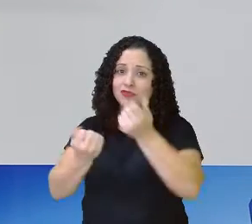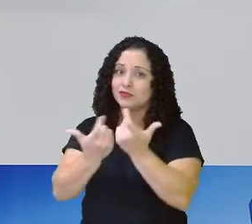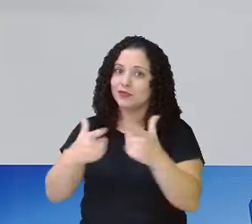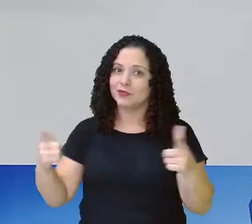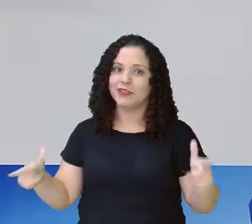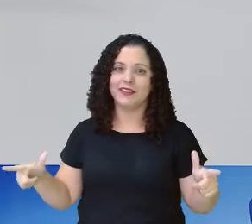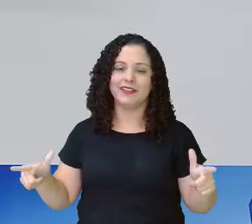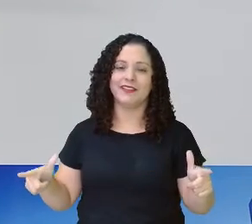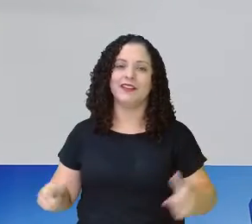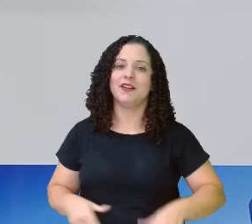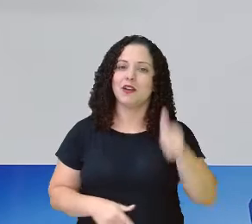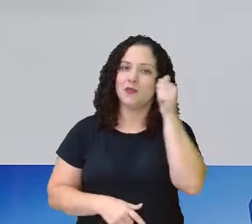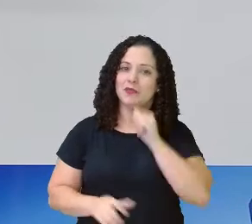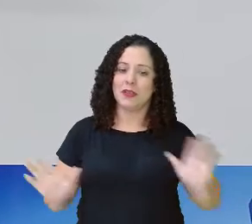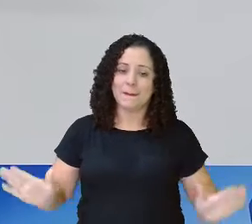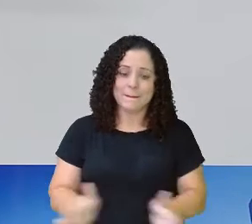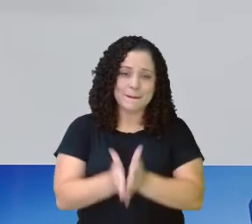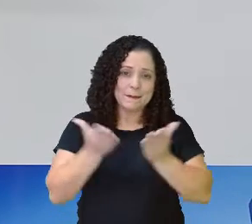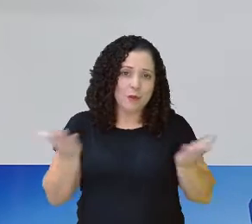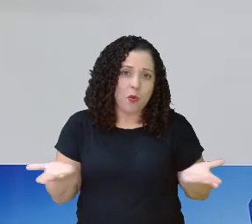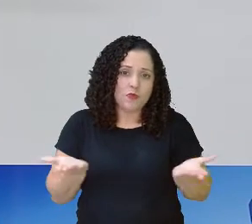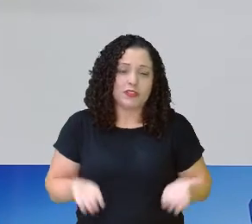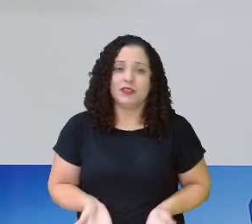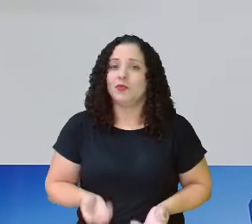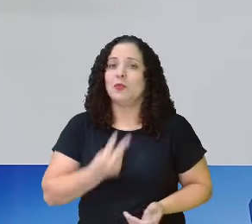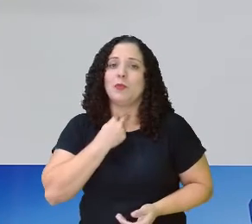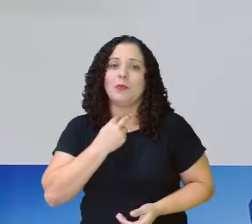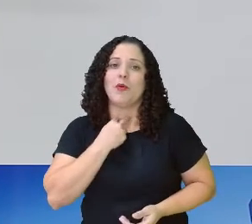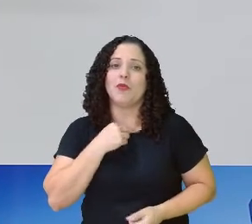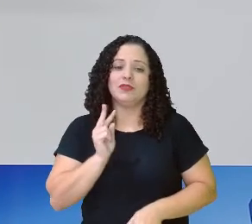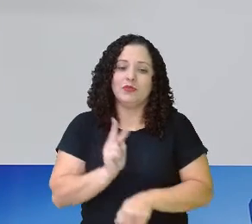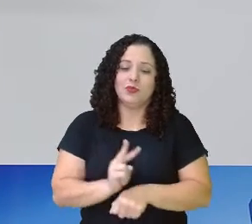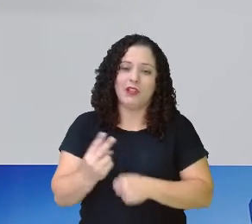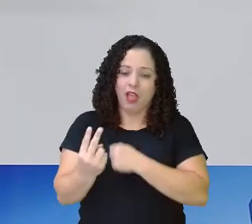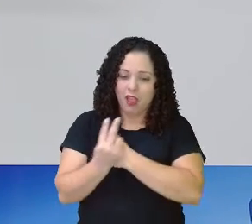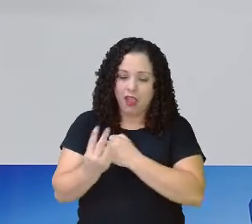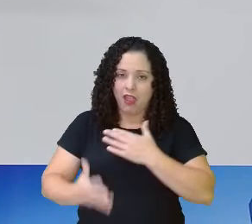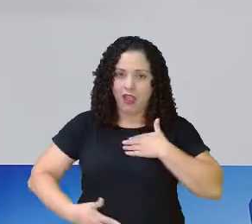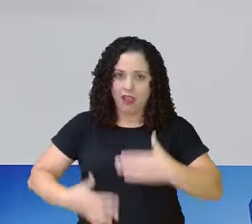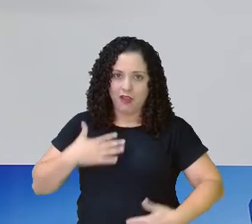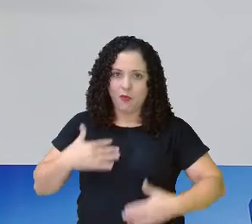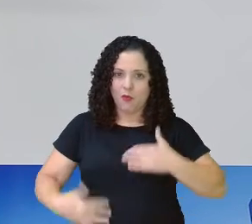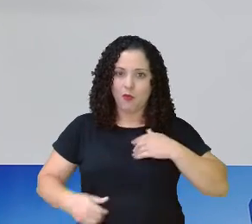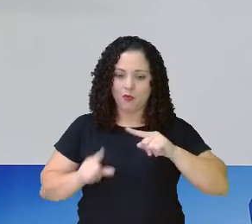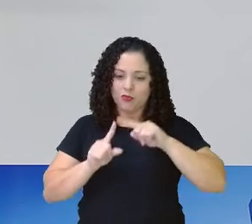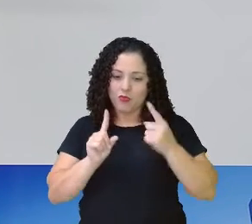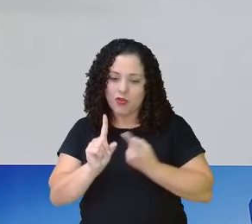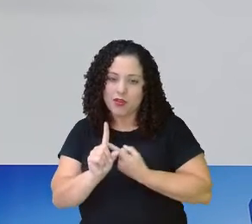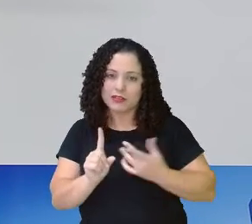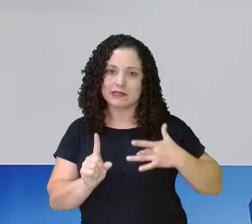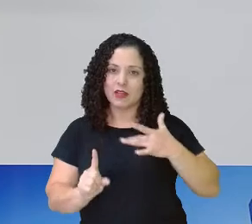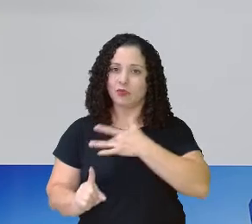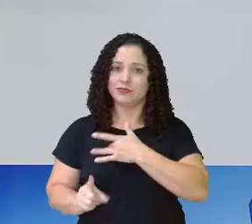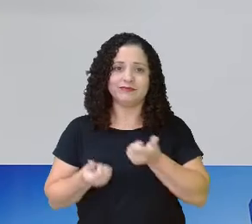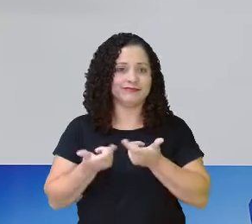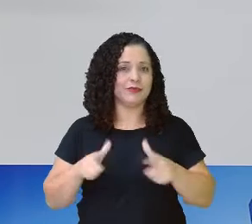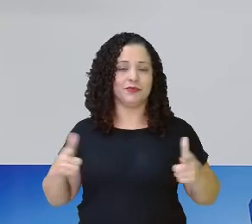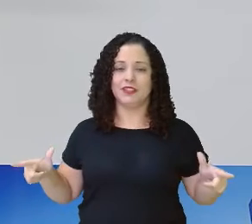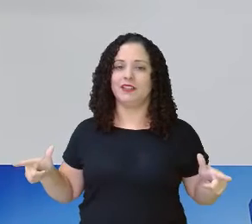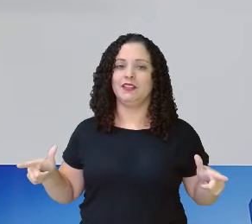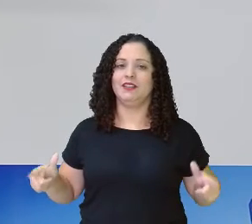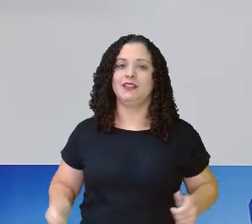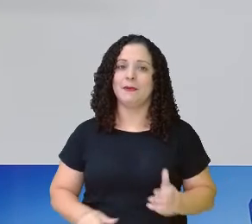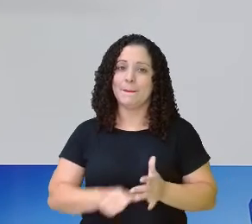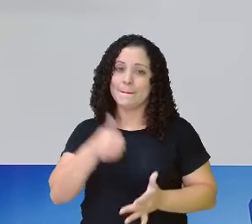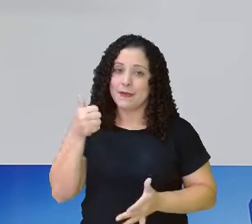muitas mulheres, as mais pobres, então, não têm condições de fazer um pré-natal, de ter esse cuidado com a saúde dela e da criança. Então, essa primeira